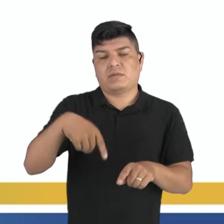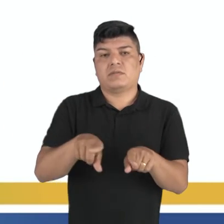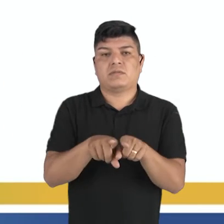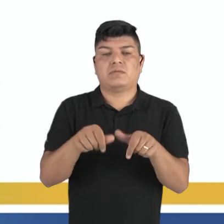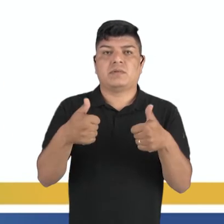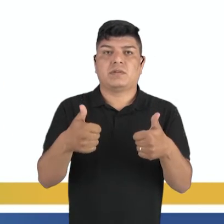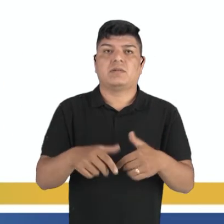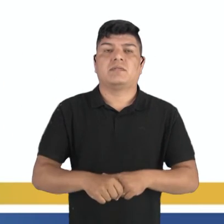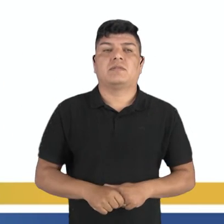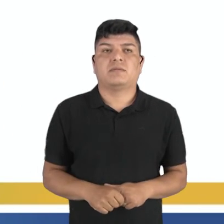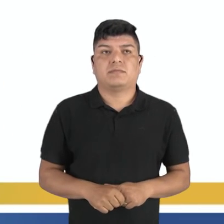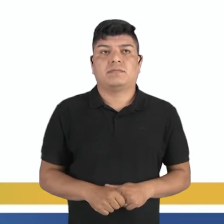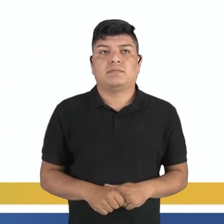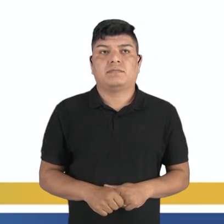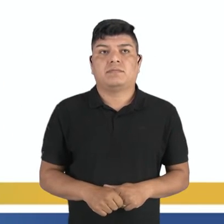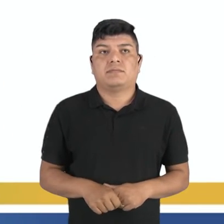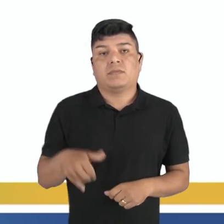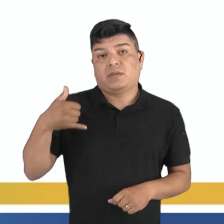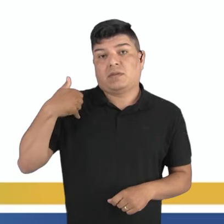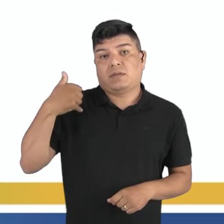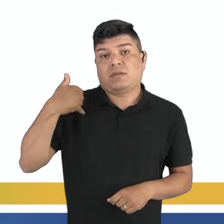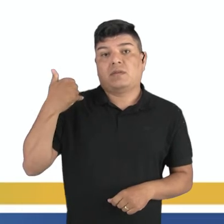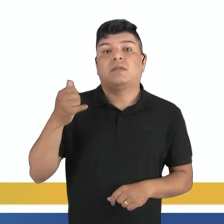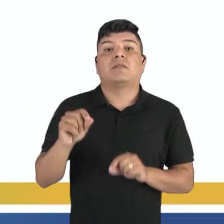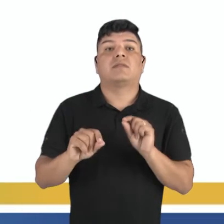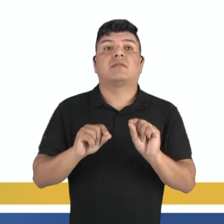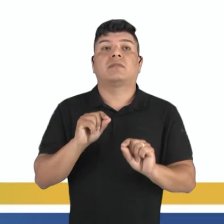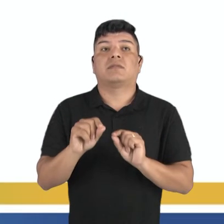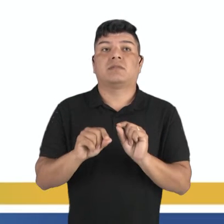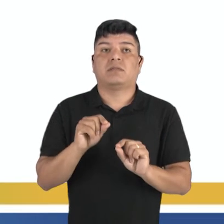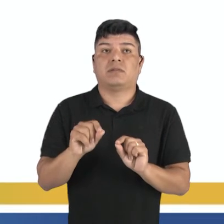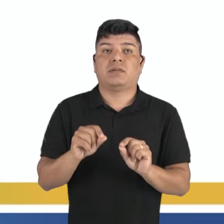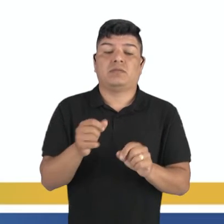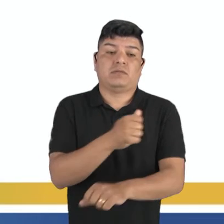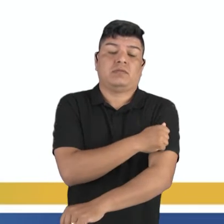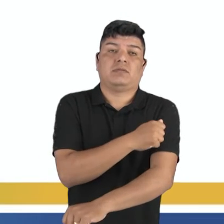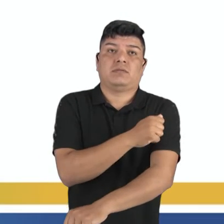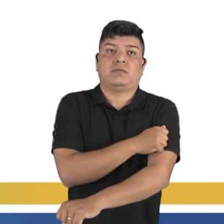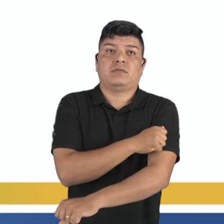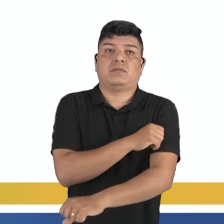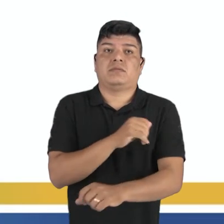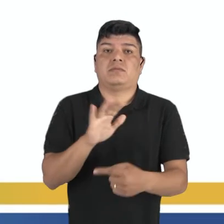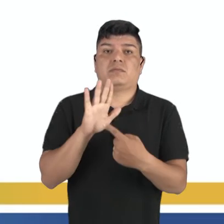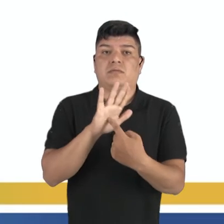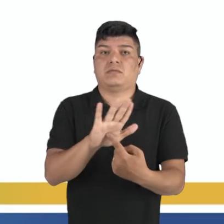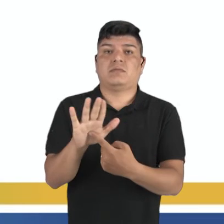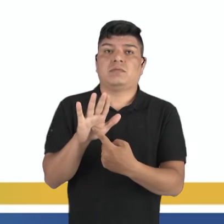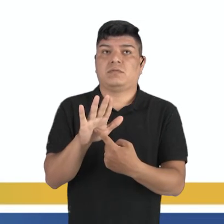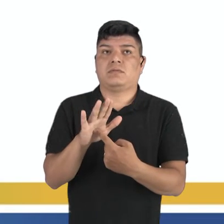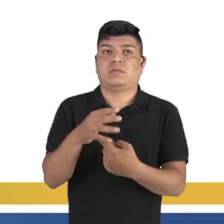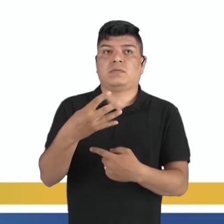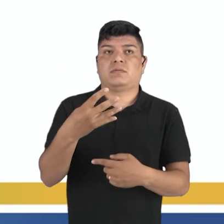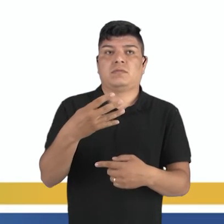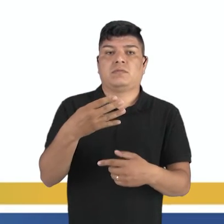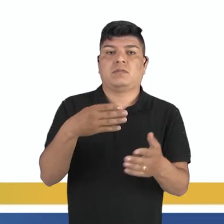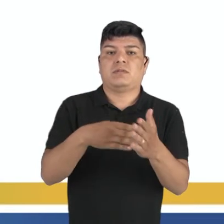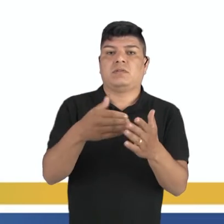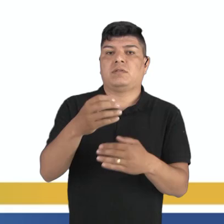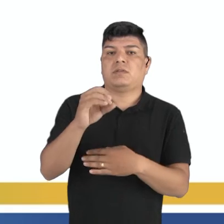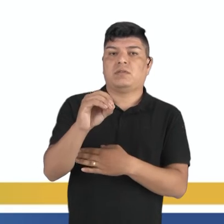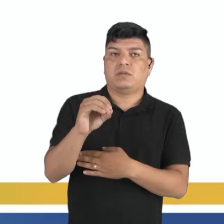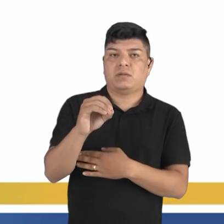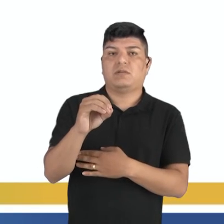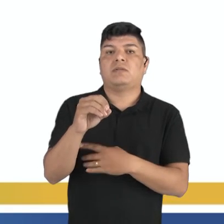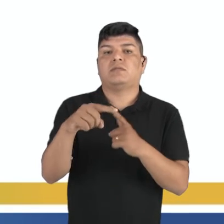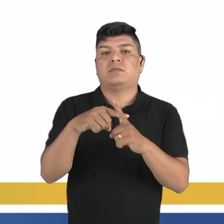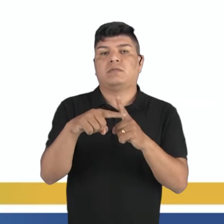frequência, certo? Então, a idade média aí desses alunos, né, será dada aí pelo produto entre 4 e 10,